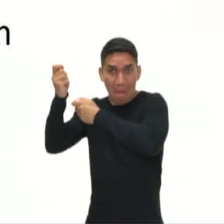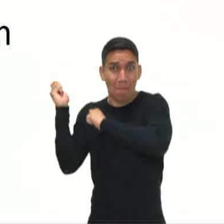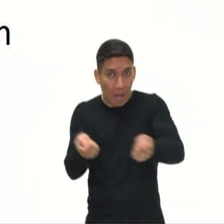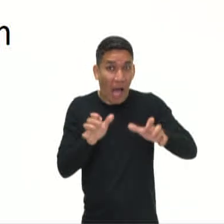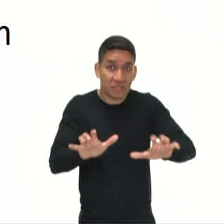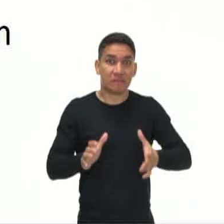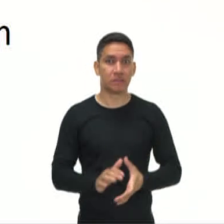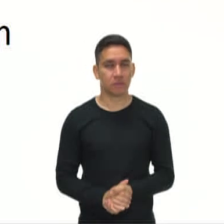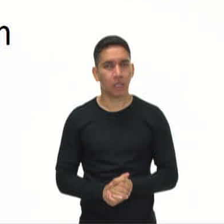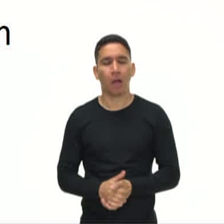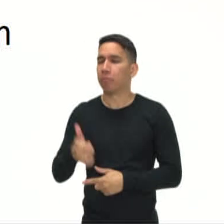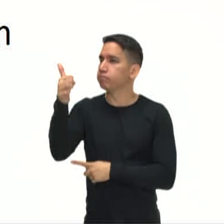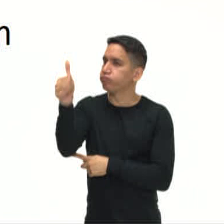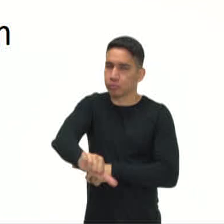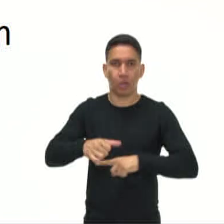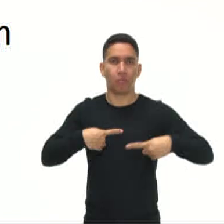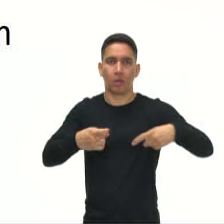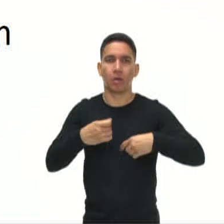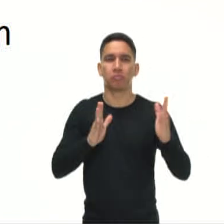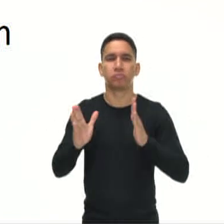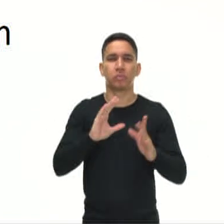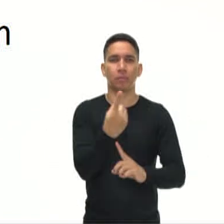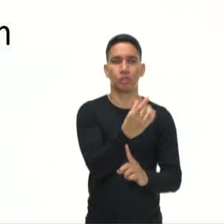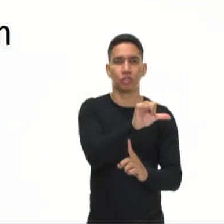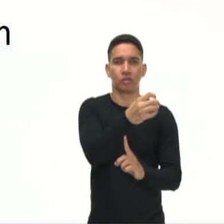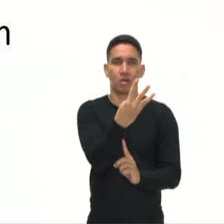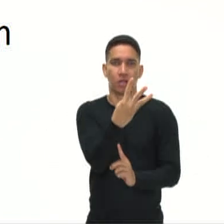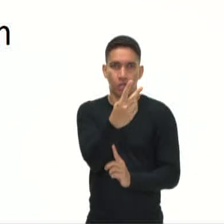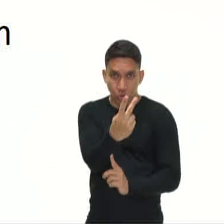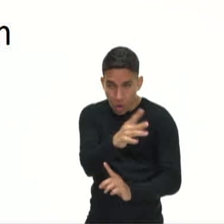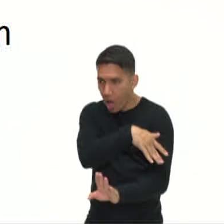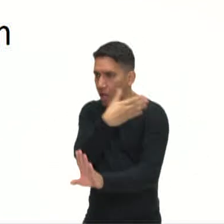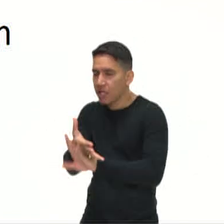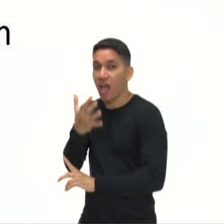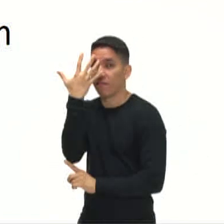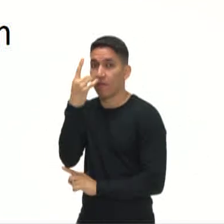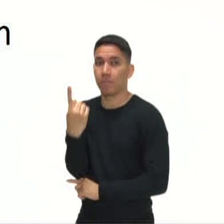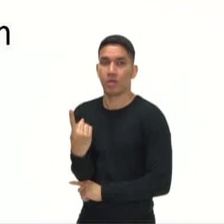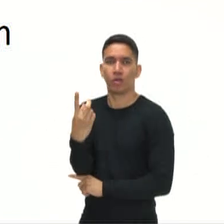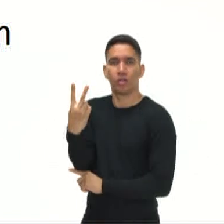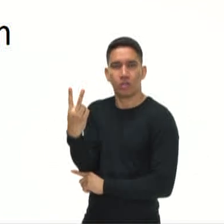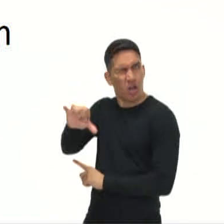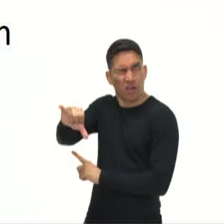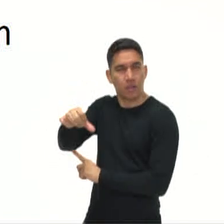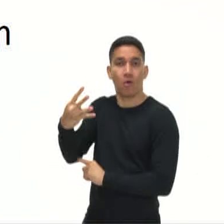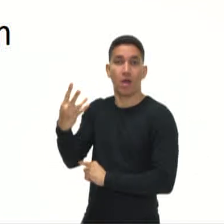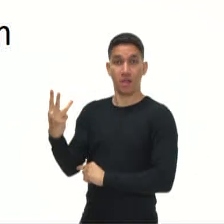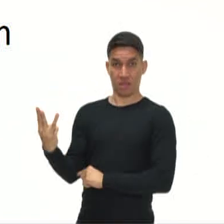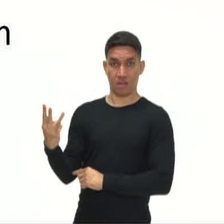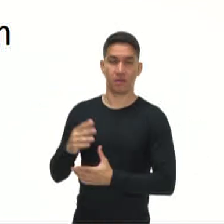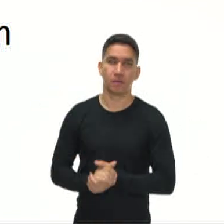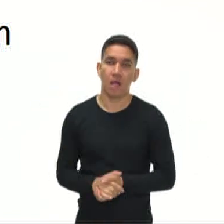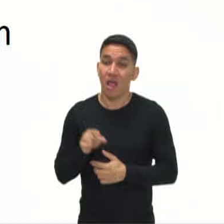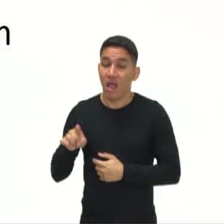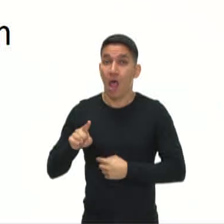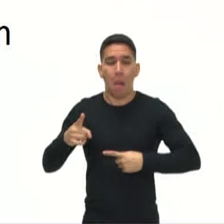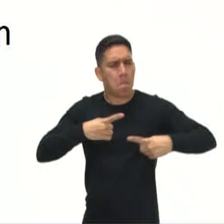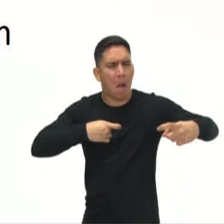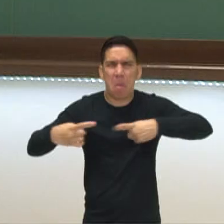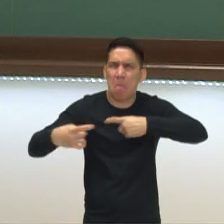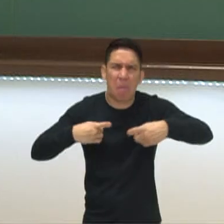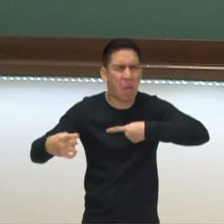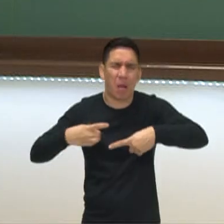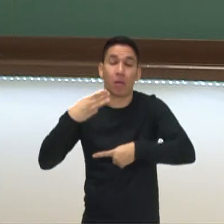batalha terrestre da Segunda Guerra Mundial. Durou de 1942 a fevereiro de 1943. Nessa batalha só,